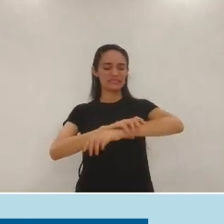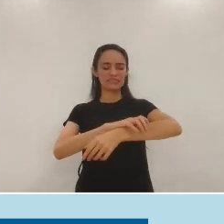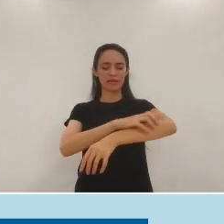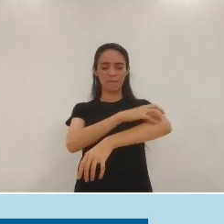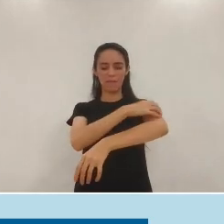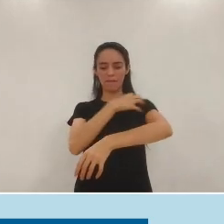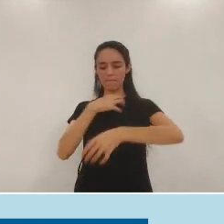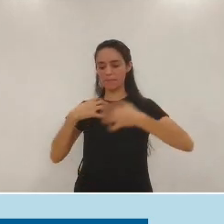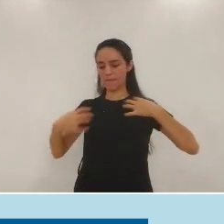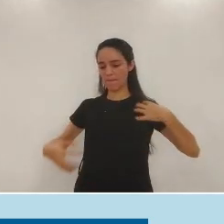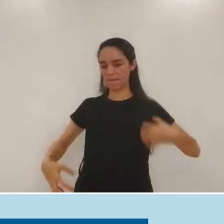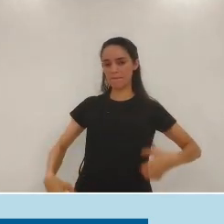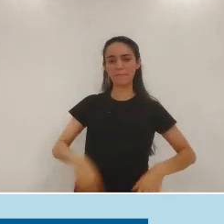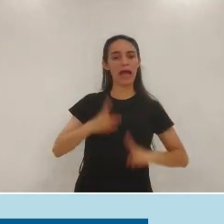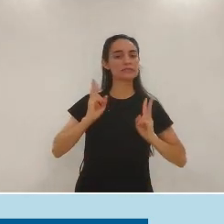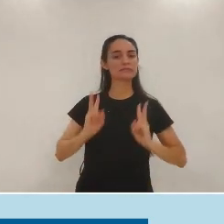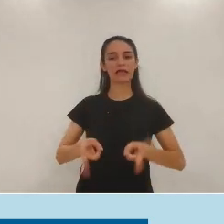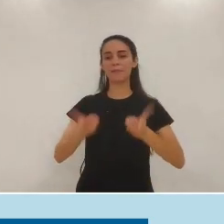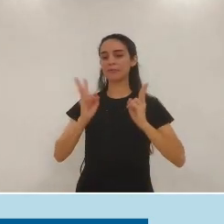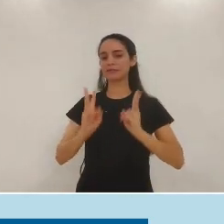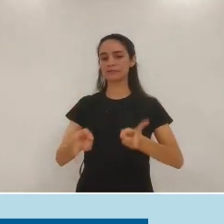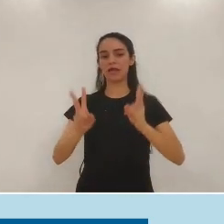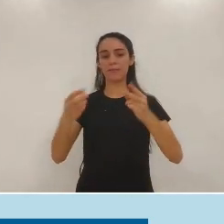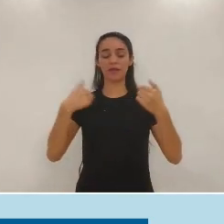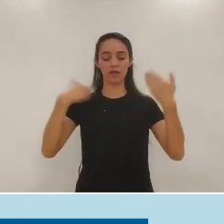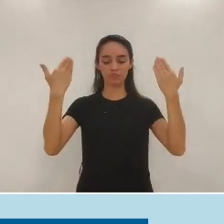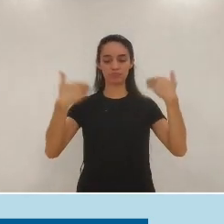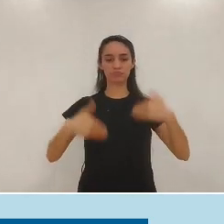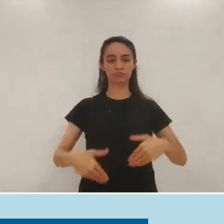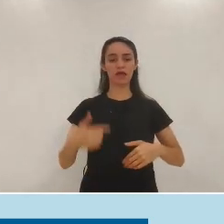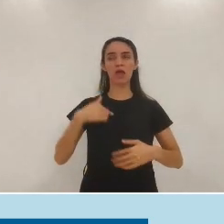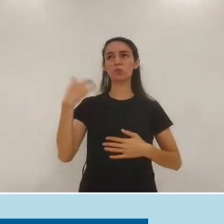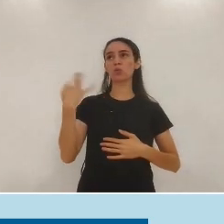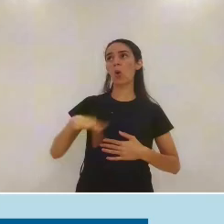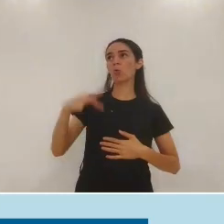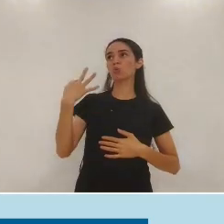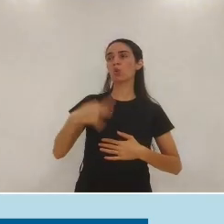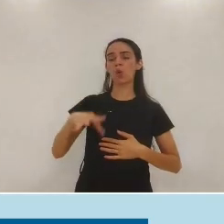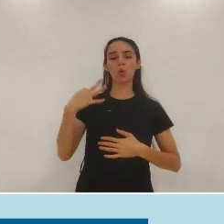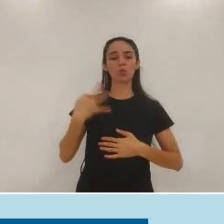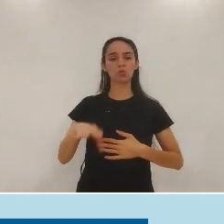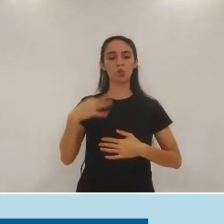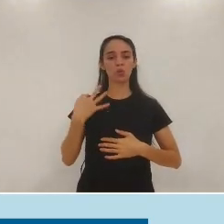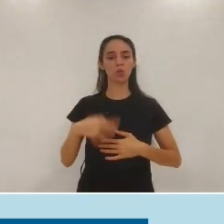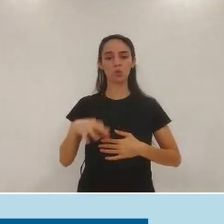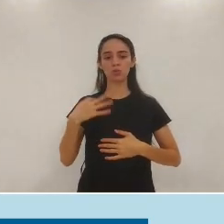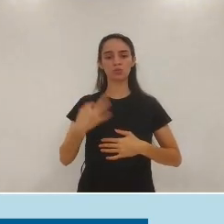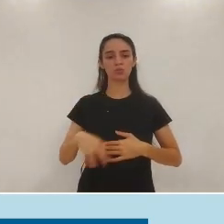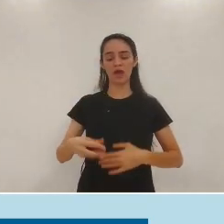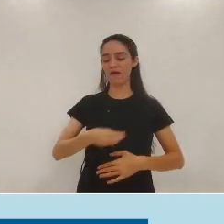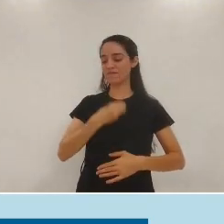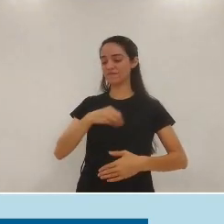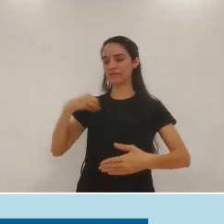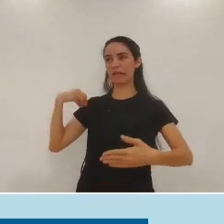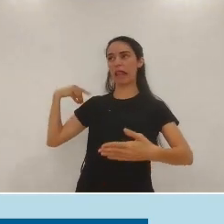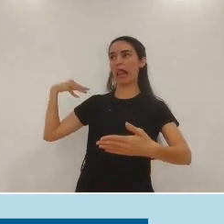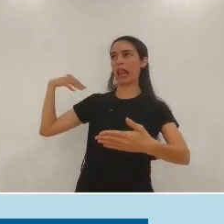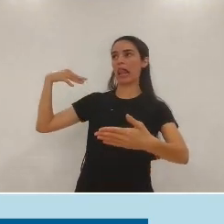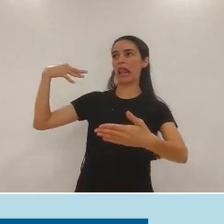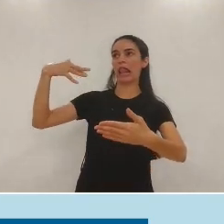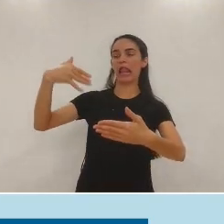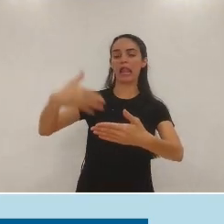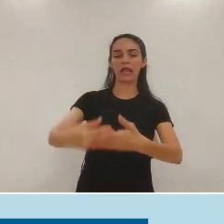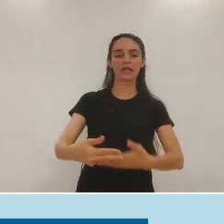sempre. Eu estou aqui com vocês e eu estou sentindo dor. Dor a vida toda. Mas são